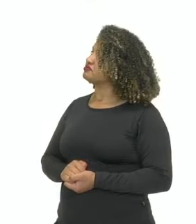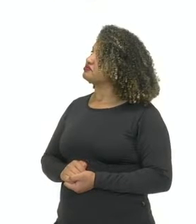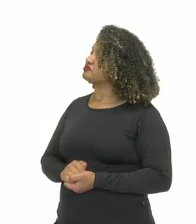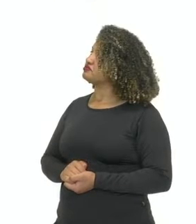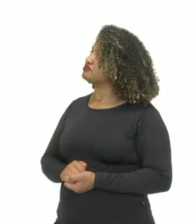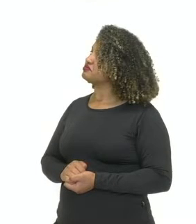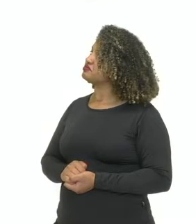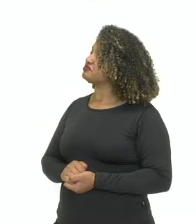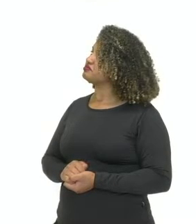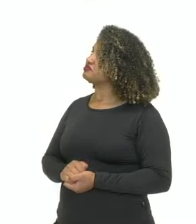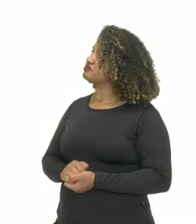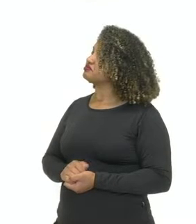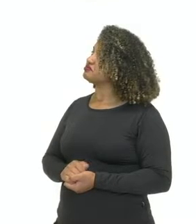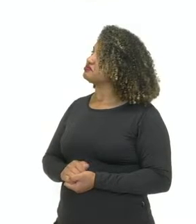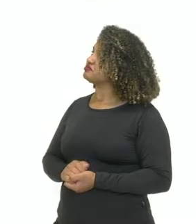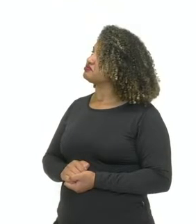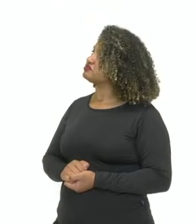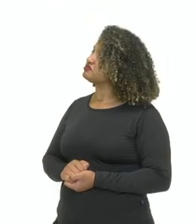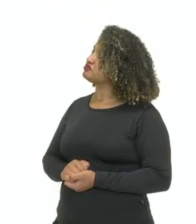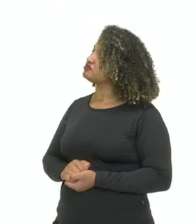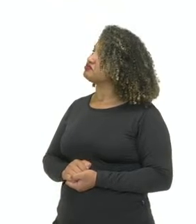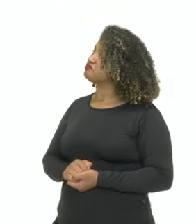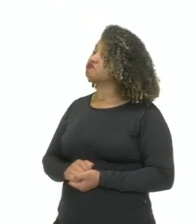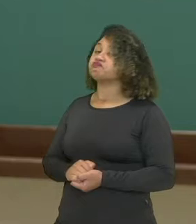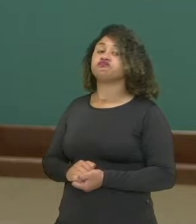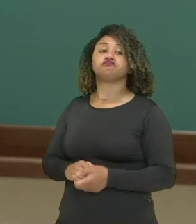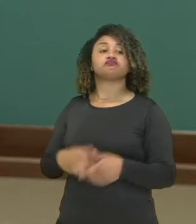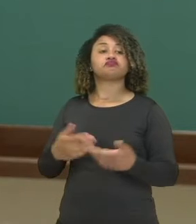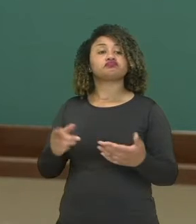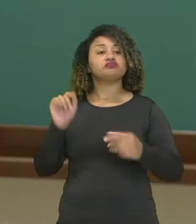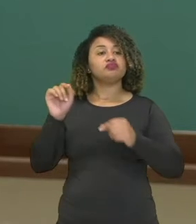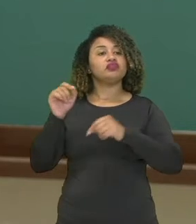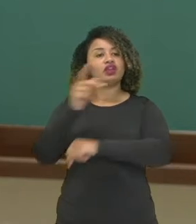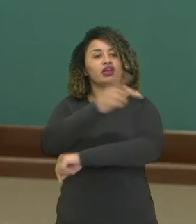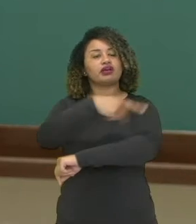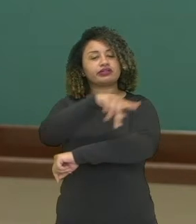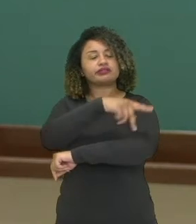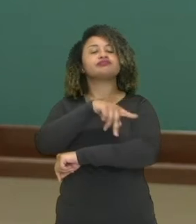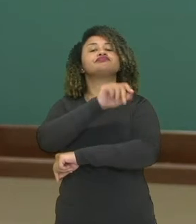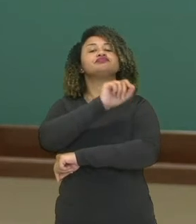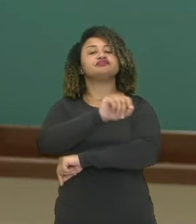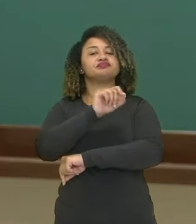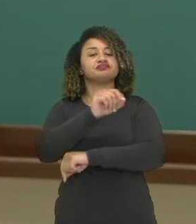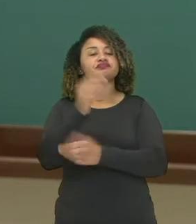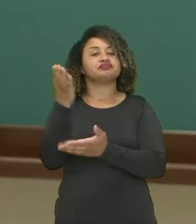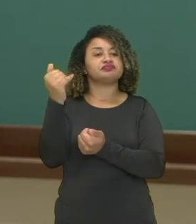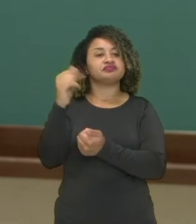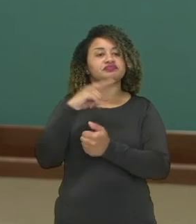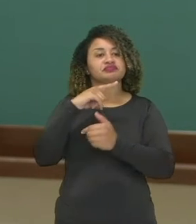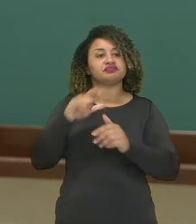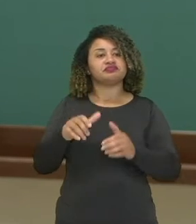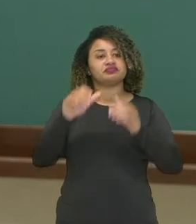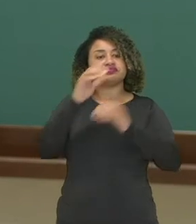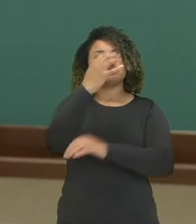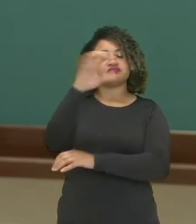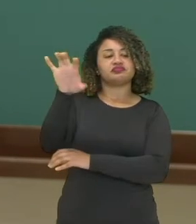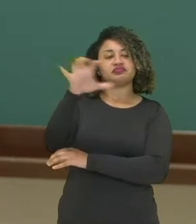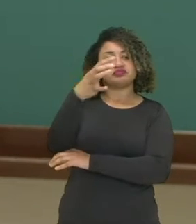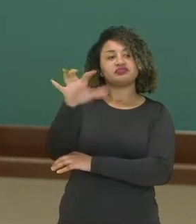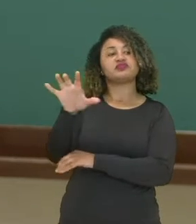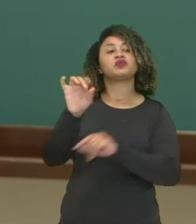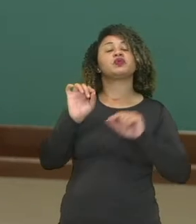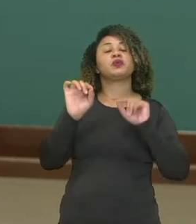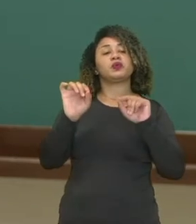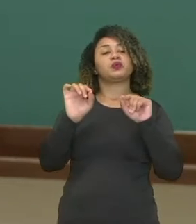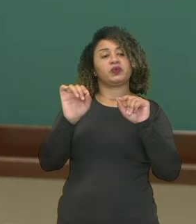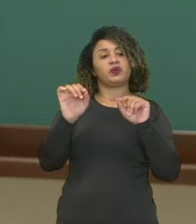Don Quixote de la Mancha. Então, aqui, ó, gente, a Praça da Espanha, daí tem a casa de leitura com o nome Miguel Cervantes, que é